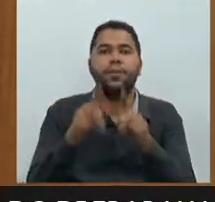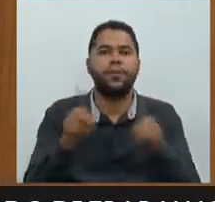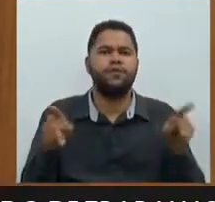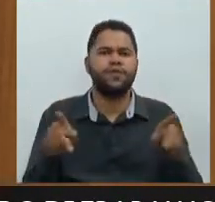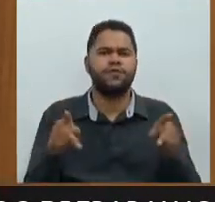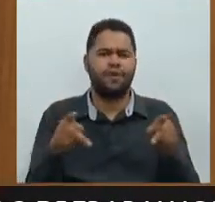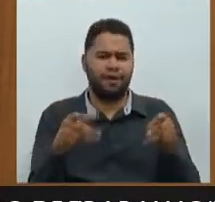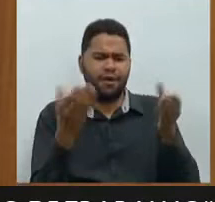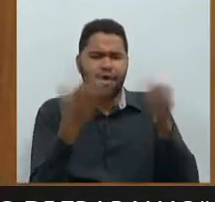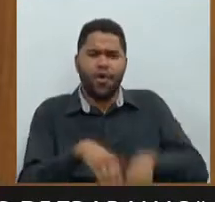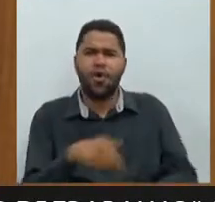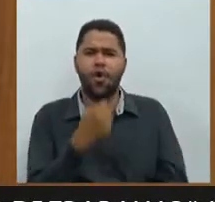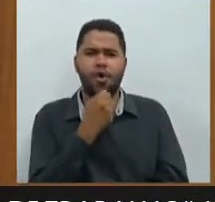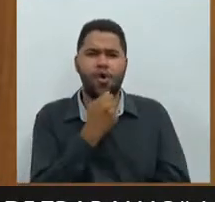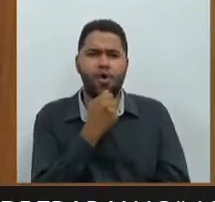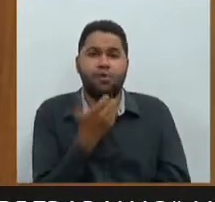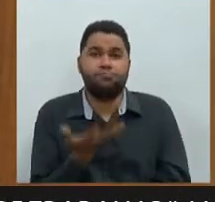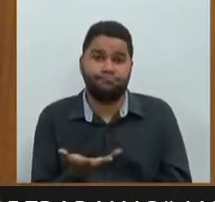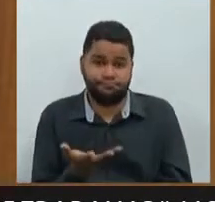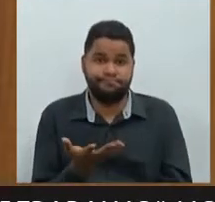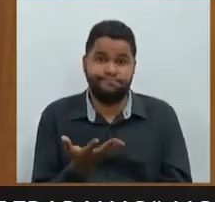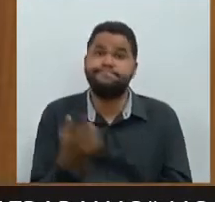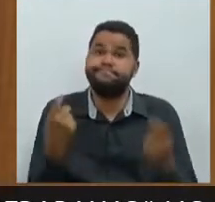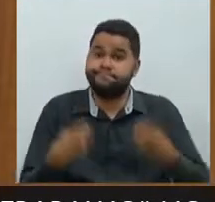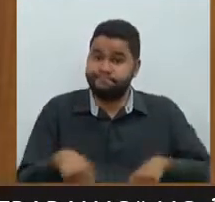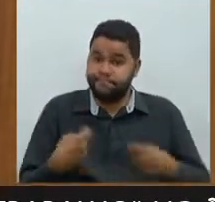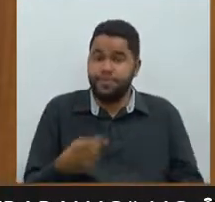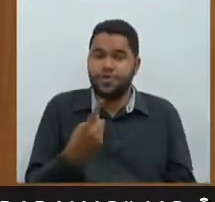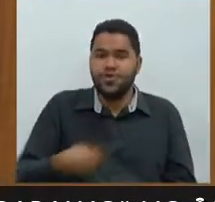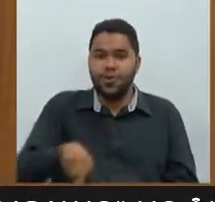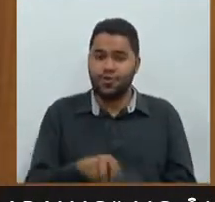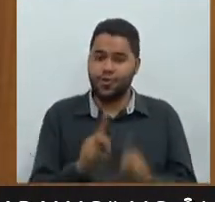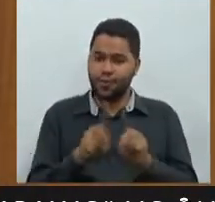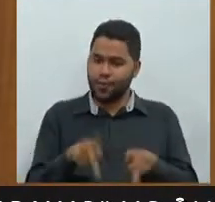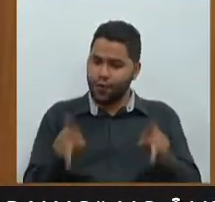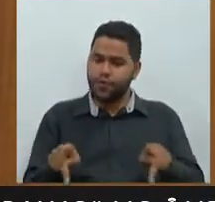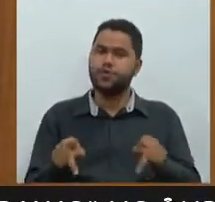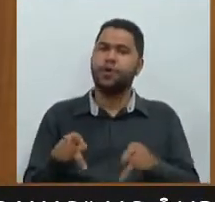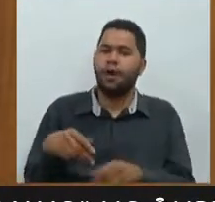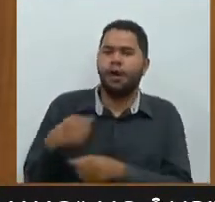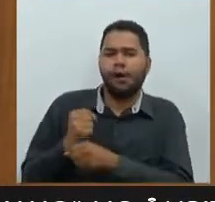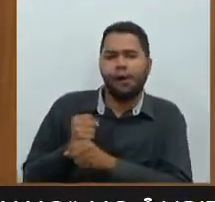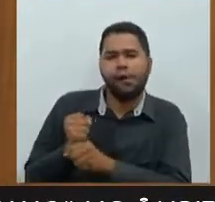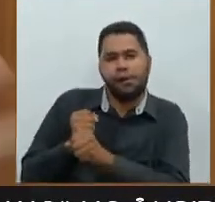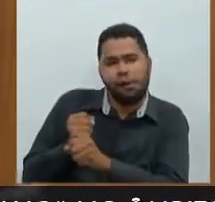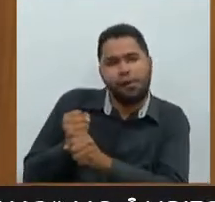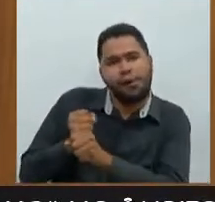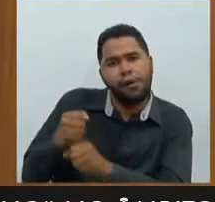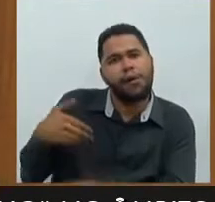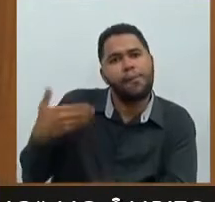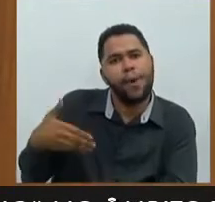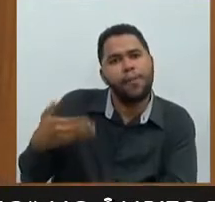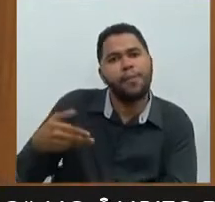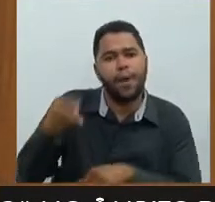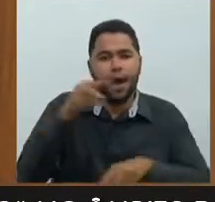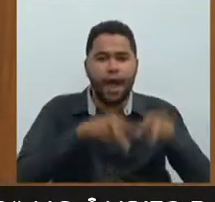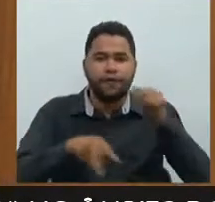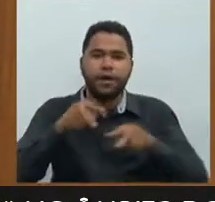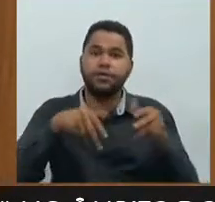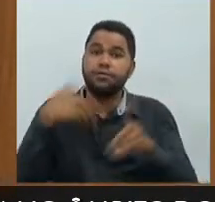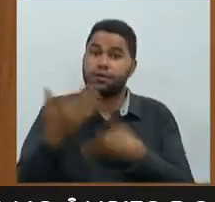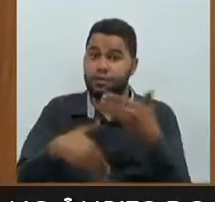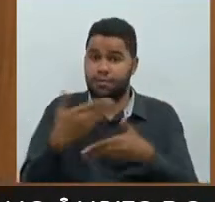não é efetivo na escola. É necessário a gente ter um professor que está ali todos os anos para que ele passe também por essa avaliação de